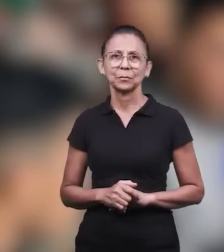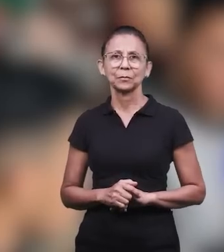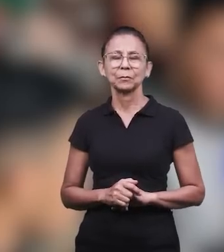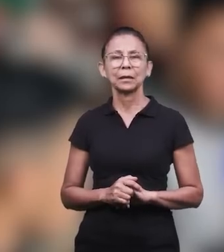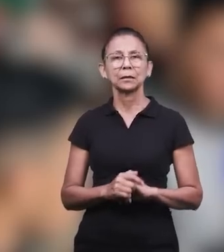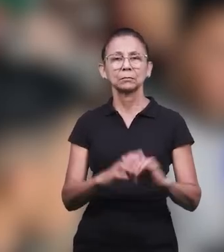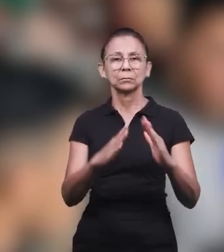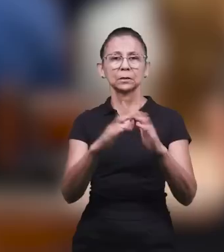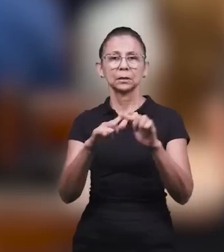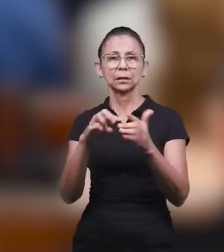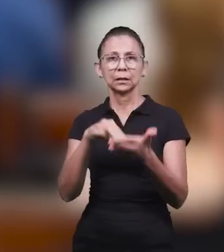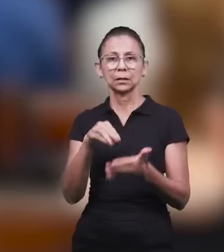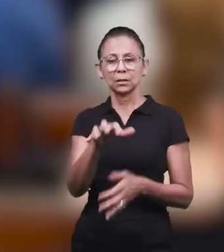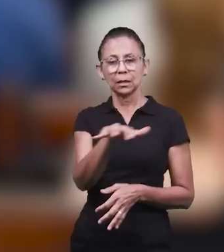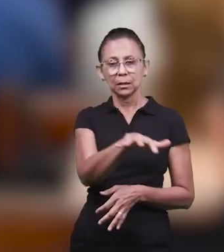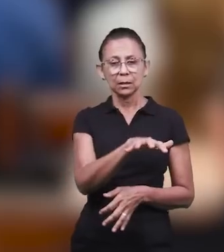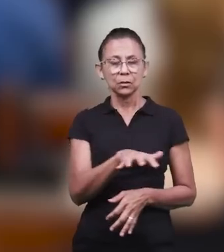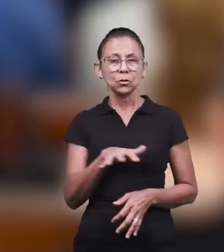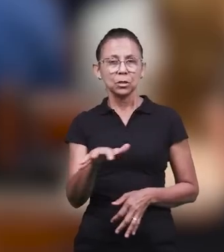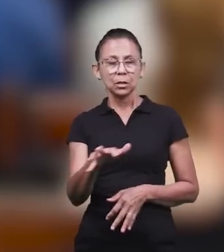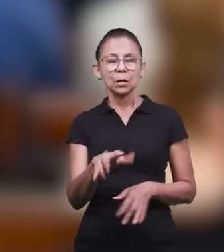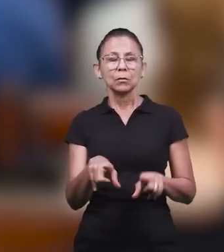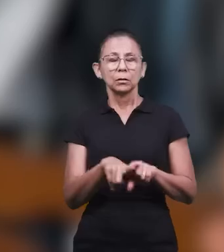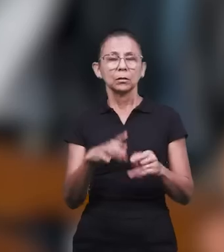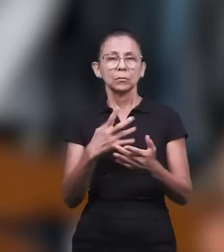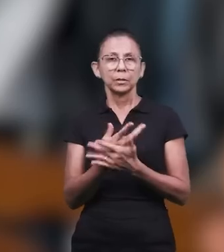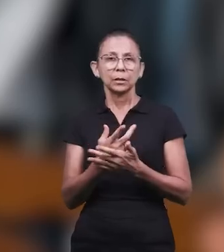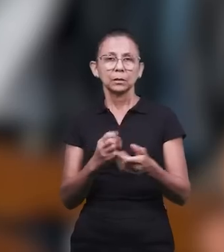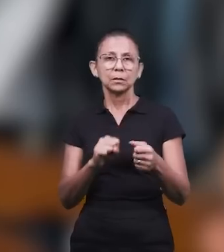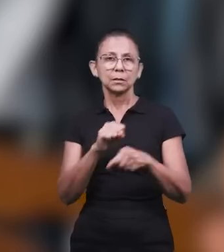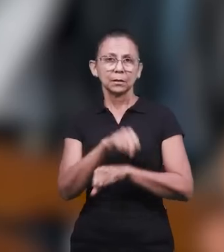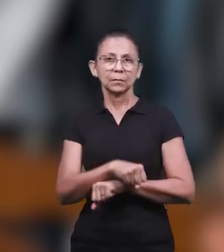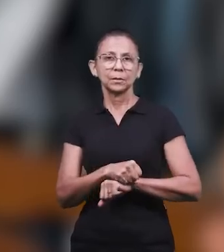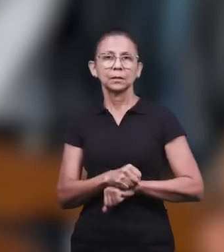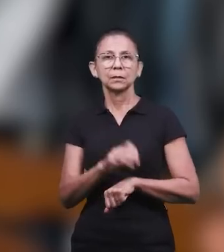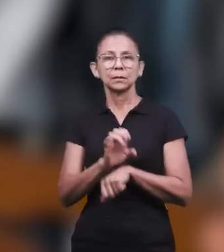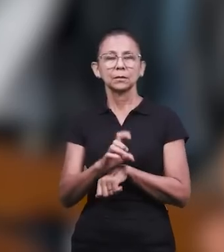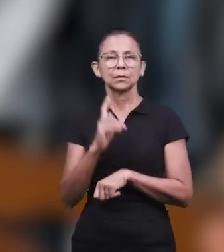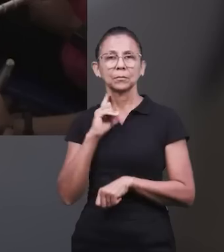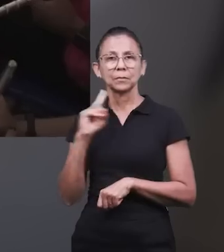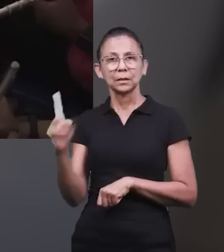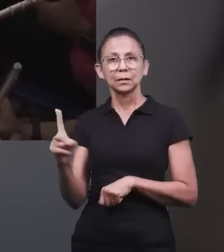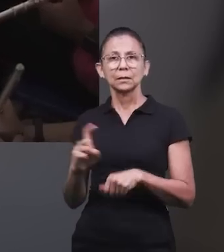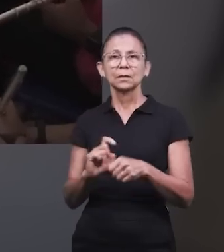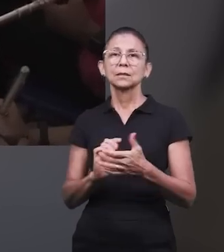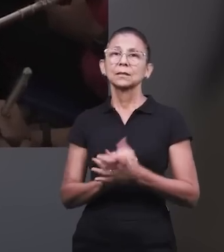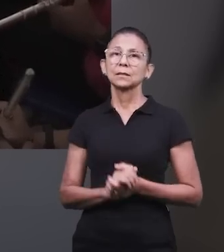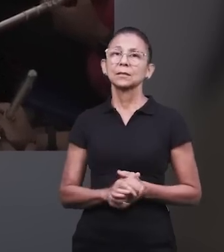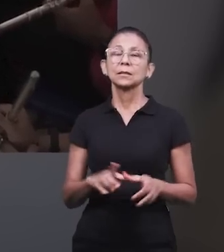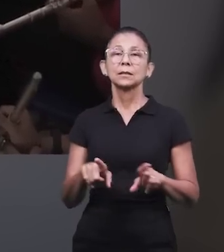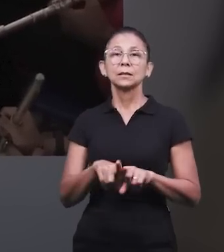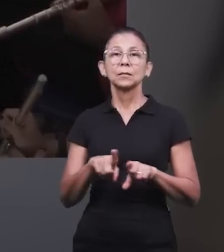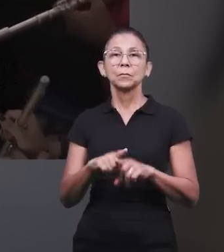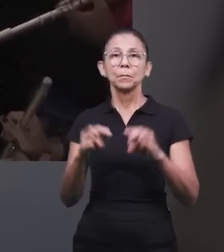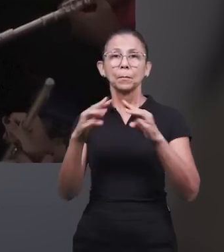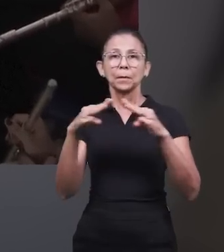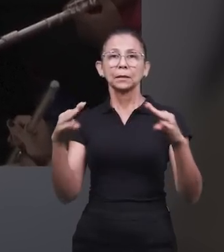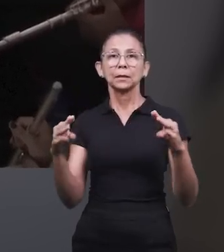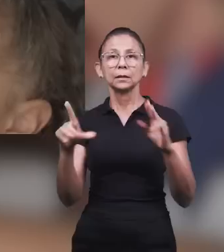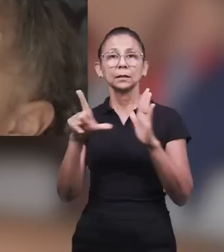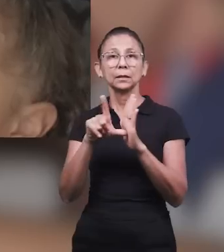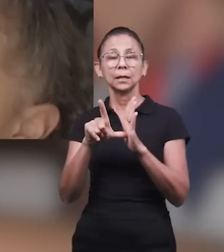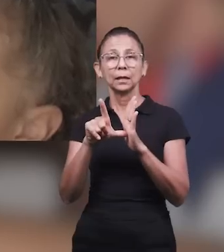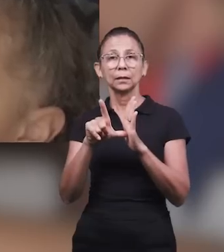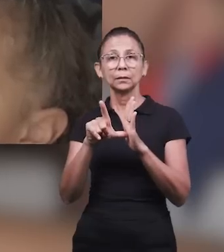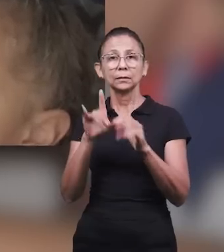Outros mini-seminários foi realizado também ali na cidade de Manhuaçu, em Minas Gerais. E no Manaim de Linhares, no norte do estado